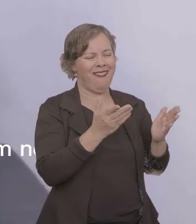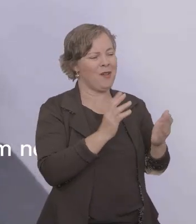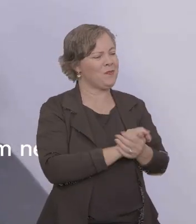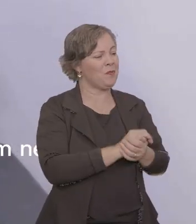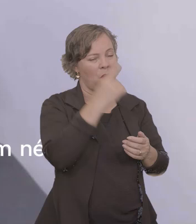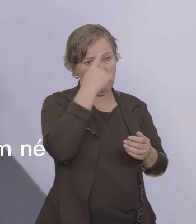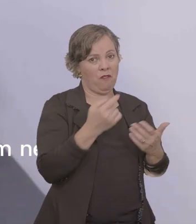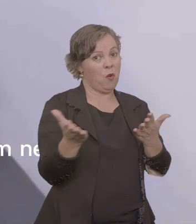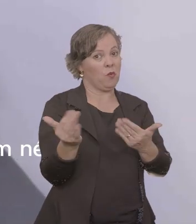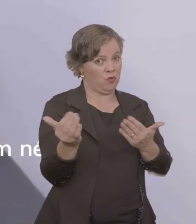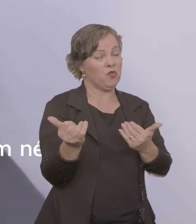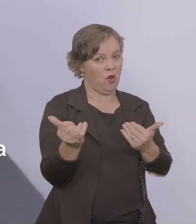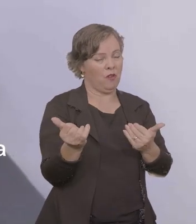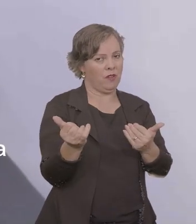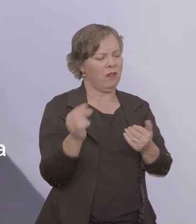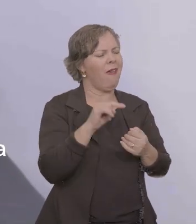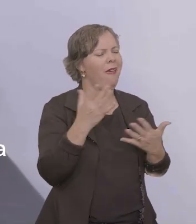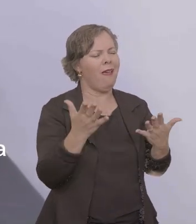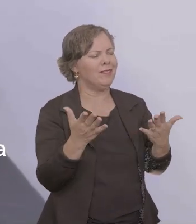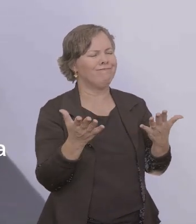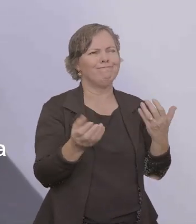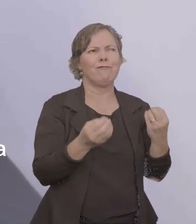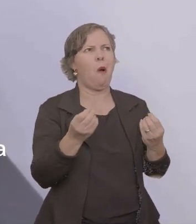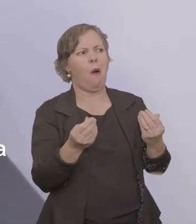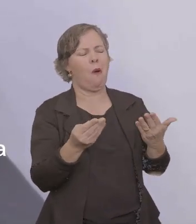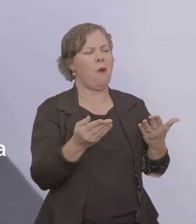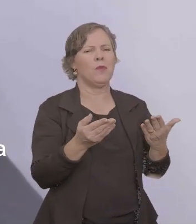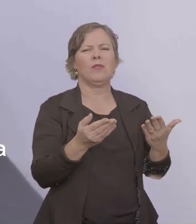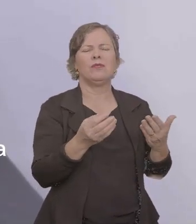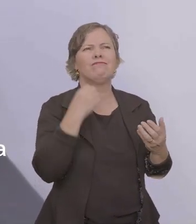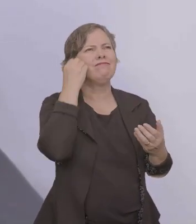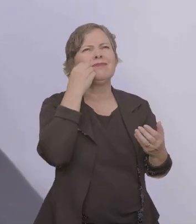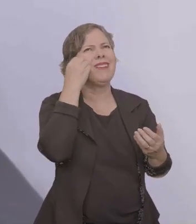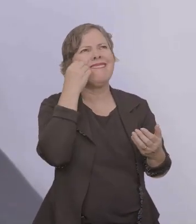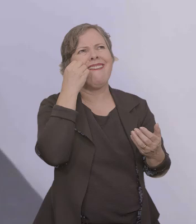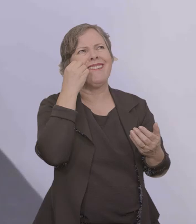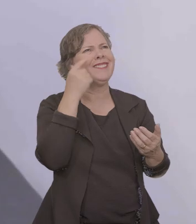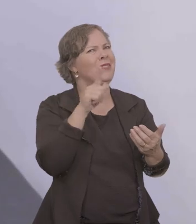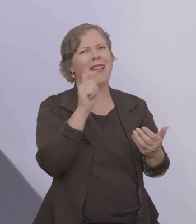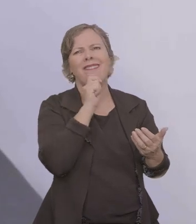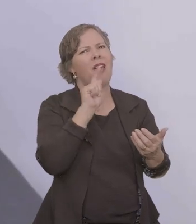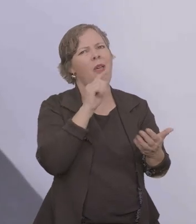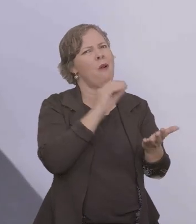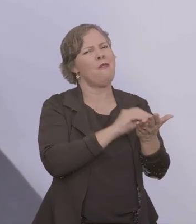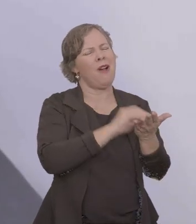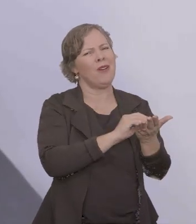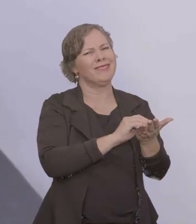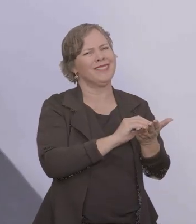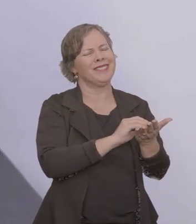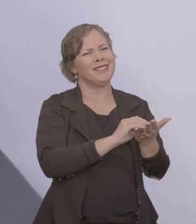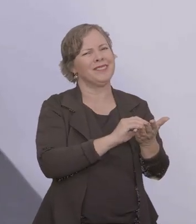o perfil mais jovem, né, ele tem muito disso de ainda não ter uma experiência, enquanto já